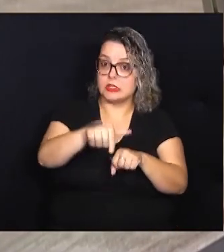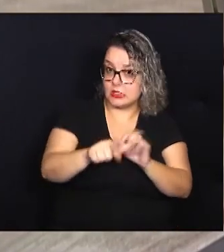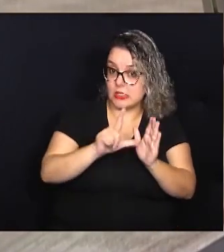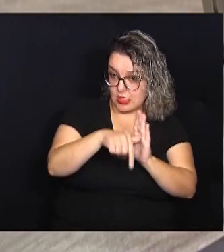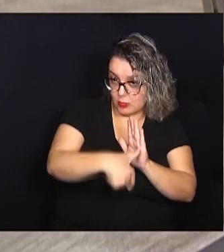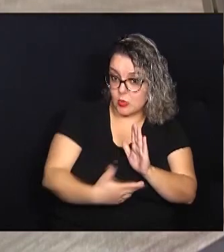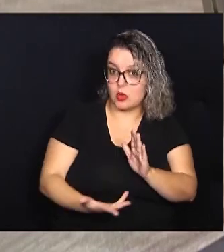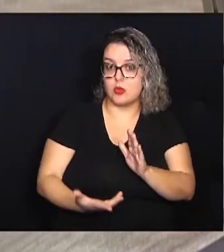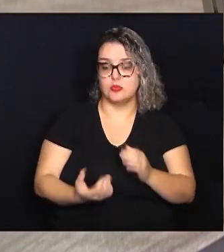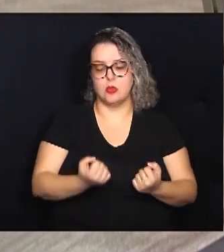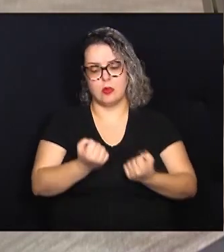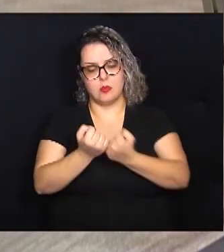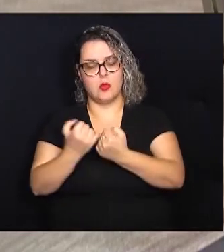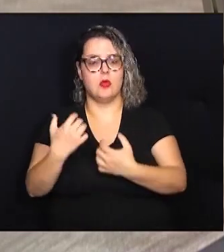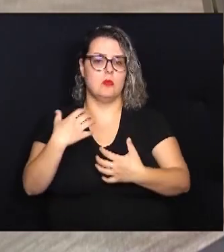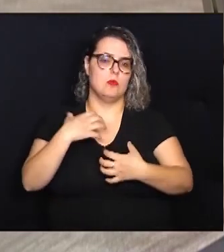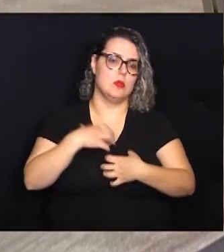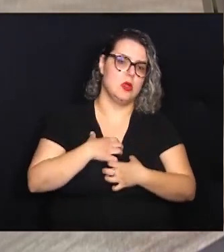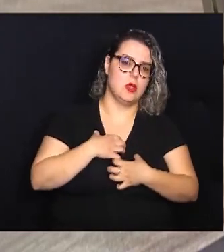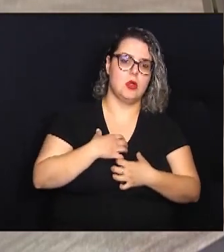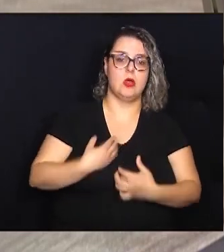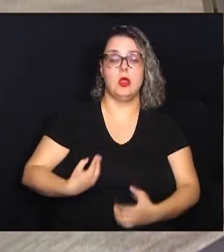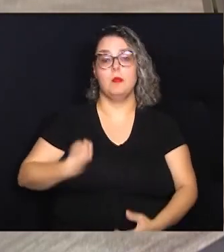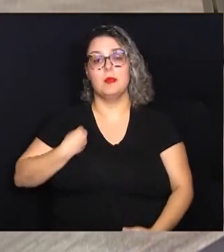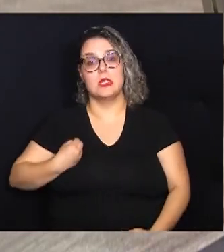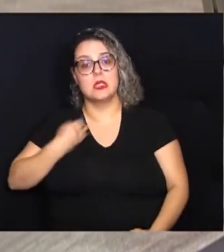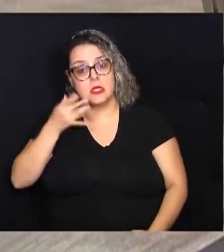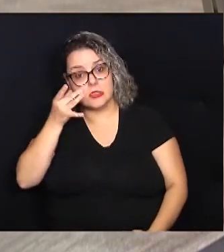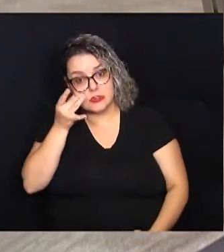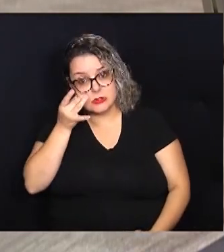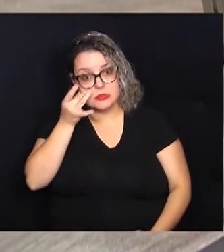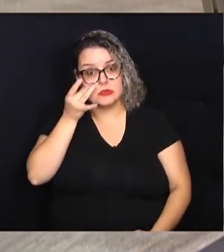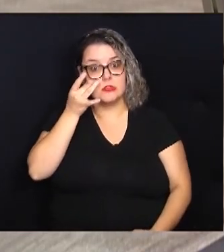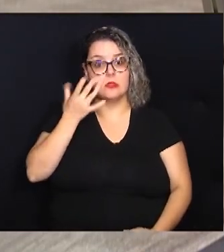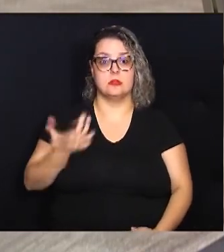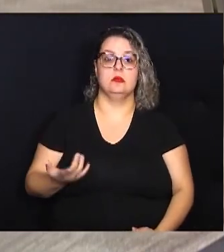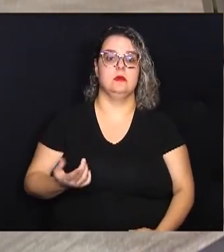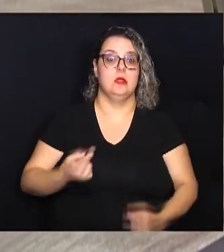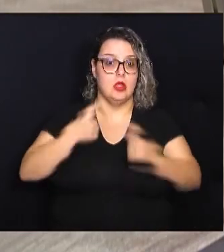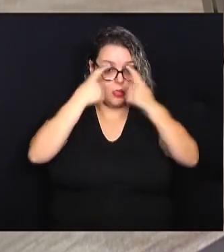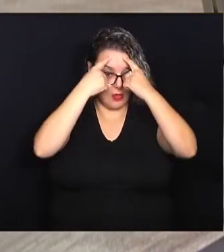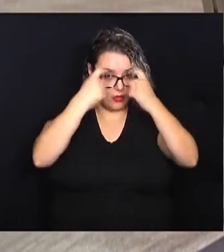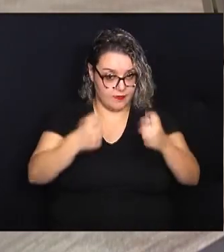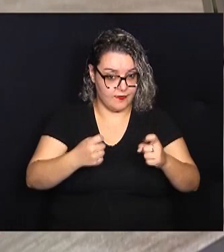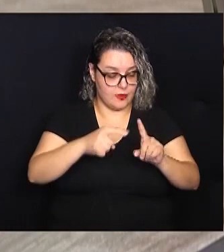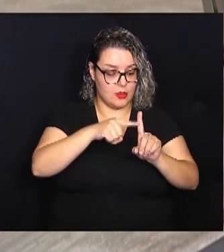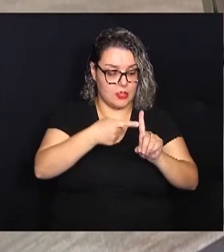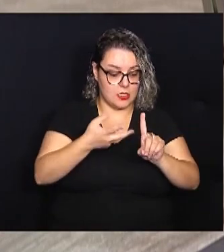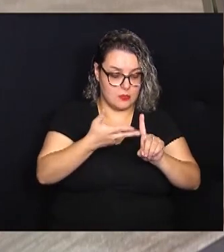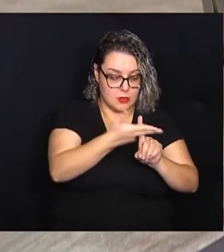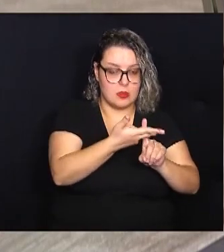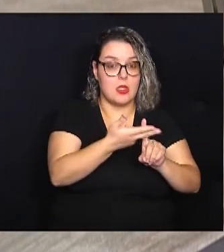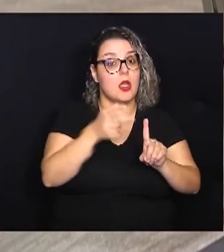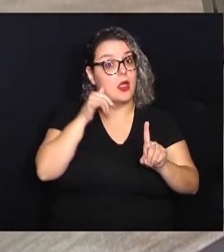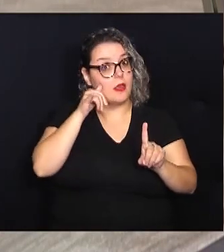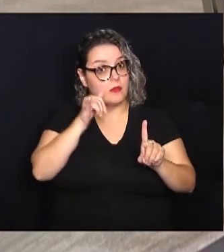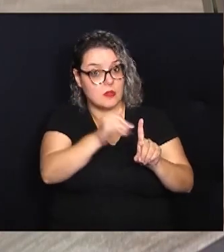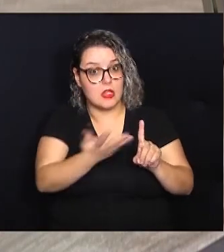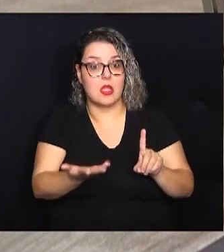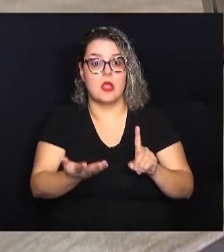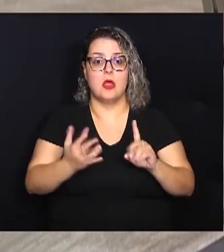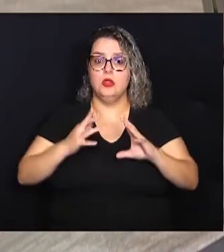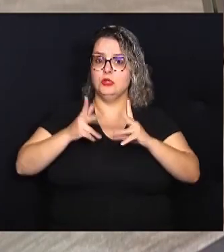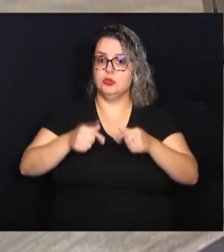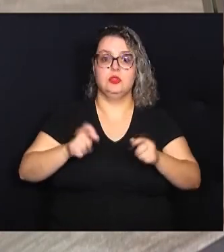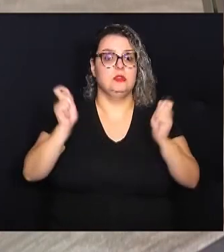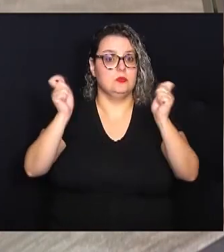apoio emocional, a presença, o combate à violência obstétrica. Então, são várias questões que estão vinculadas a essa possibilidade de